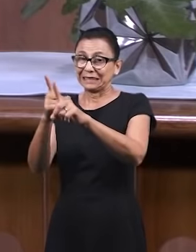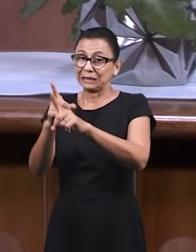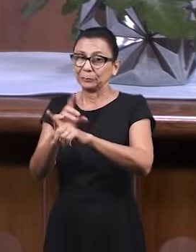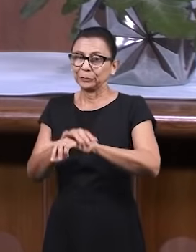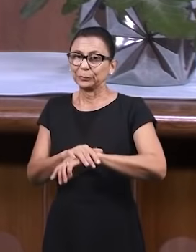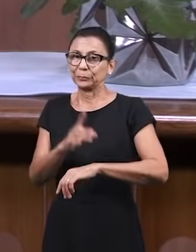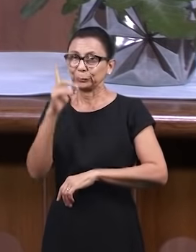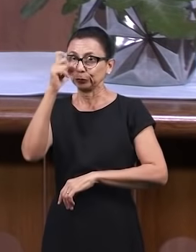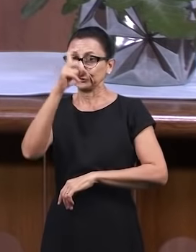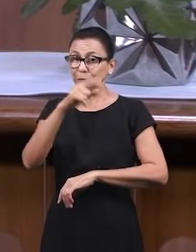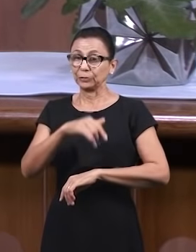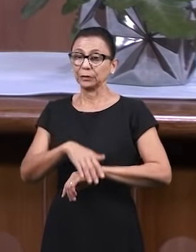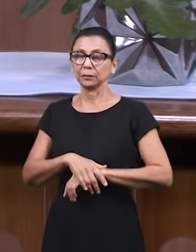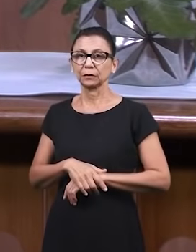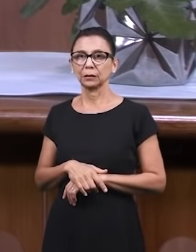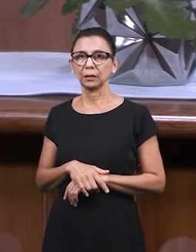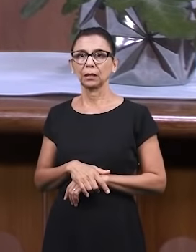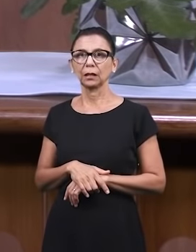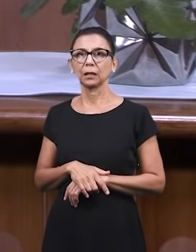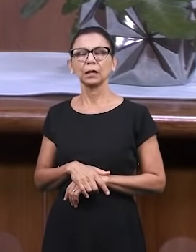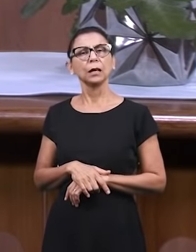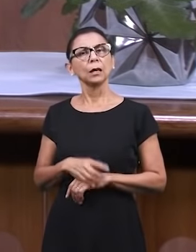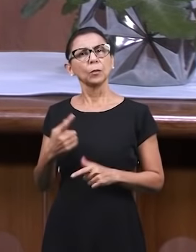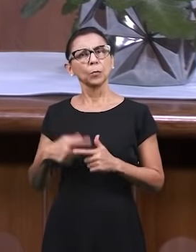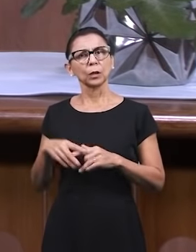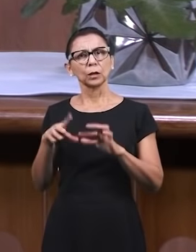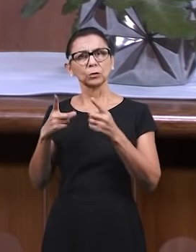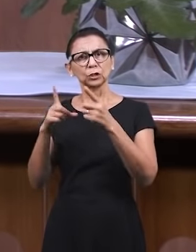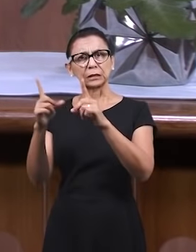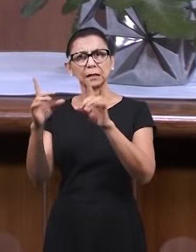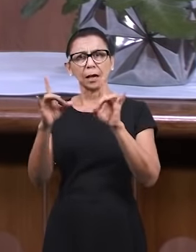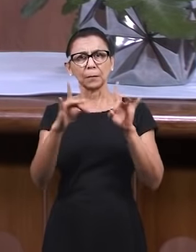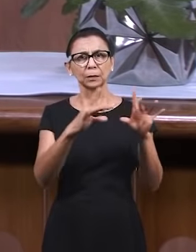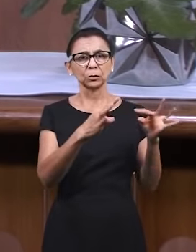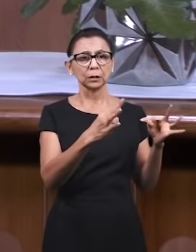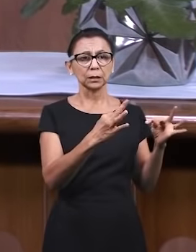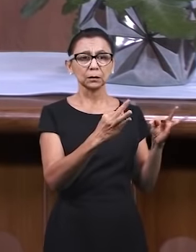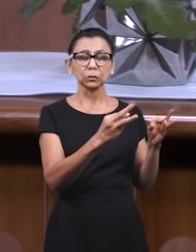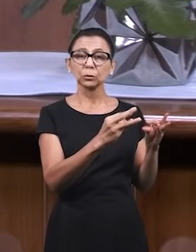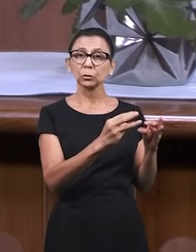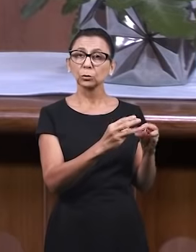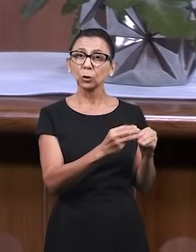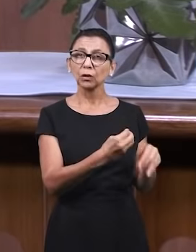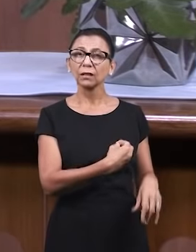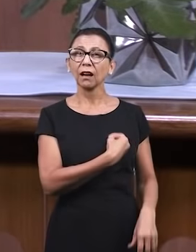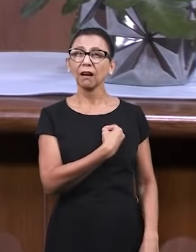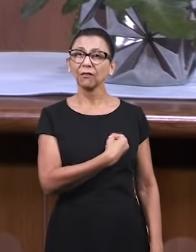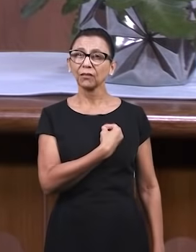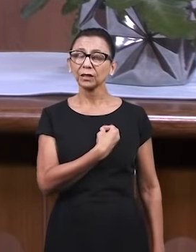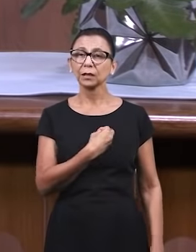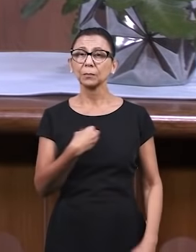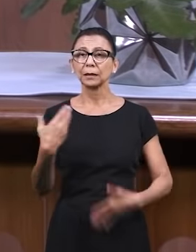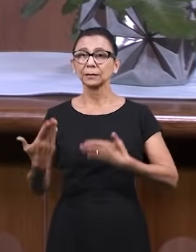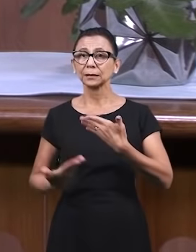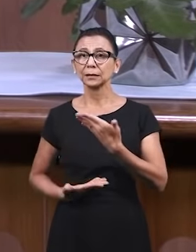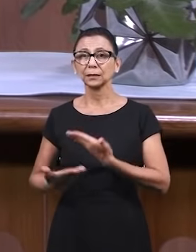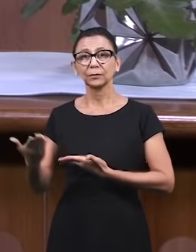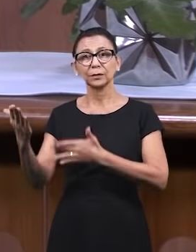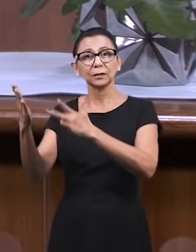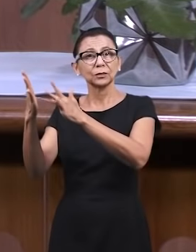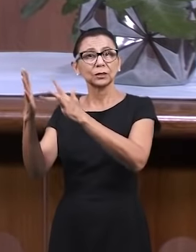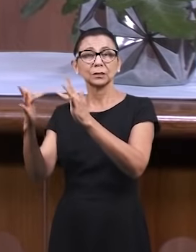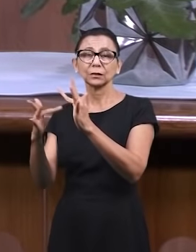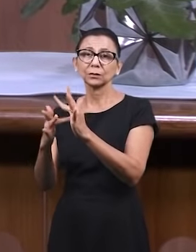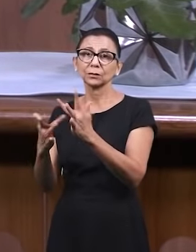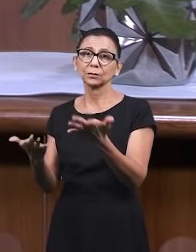tudo. Eles deixaram a vida deles para seguir o Senhor. É como se fosse assim: ah, mas Senhor, é um caminho sem